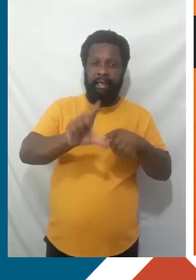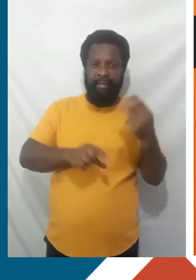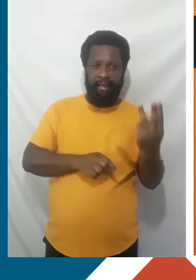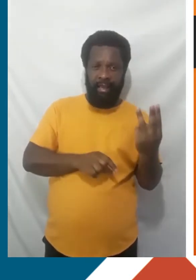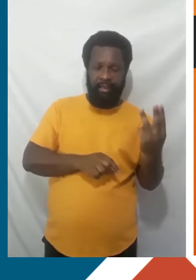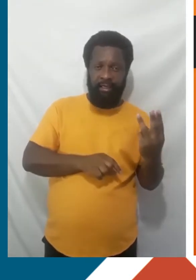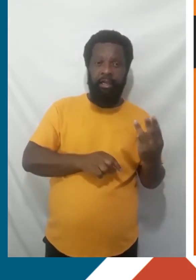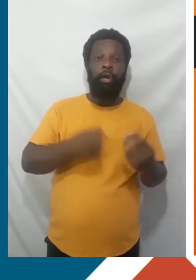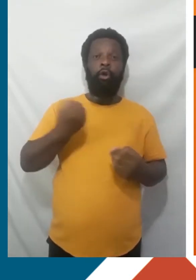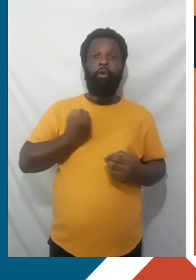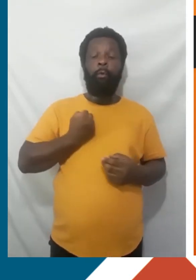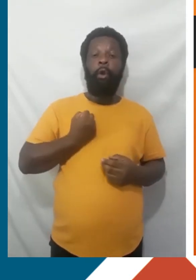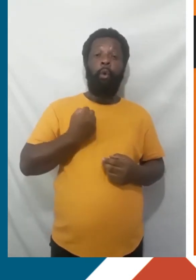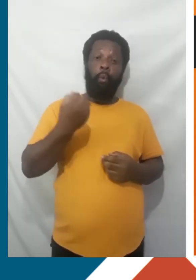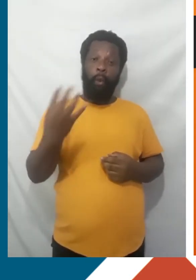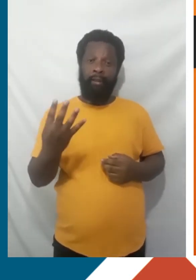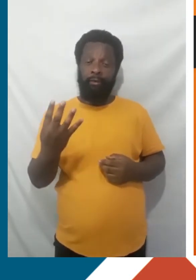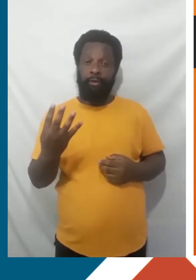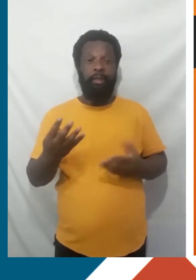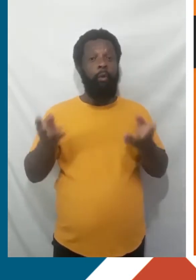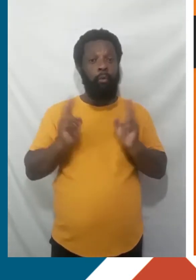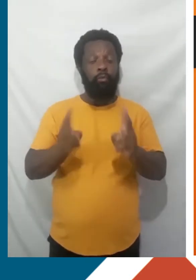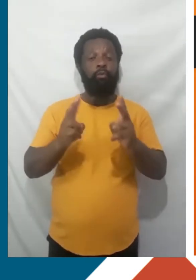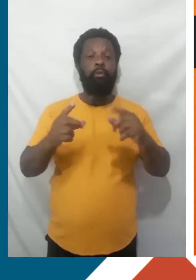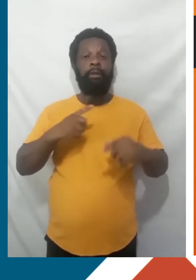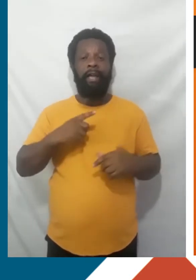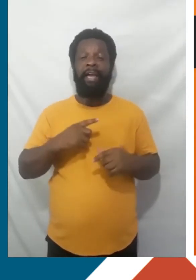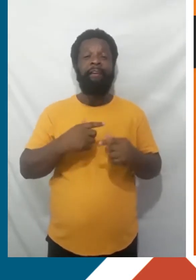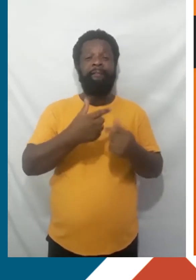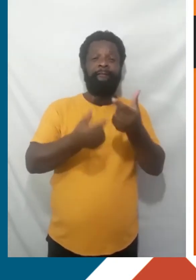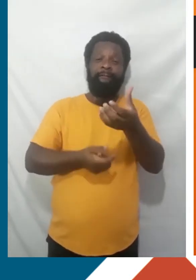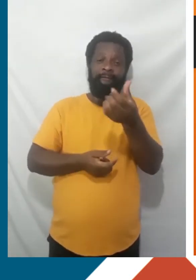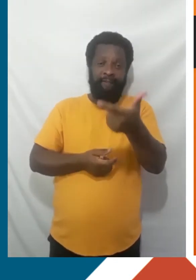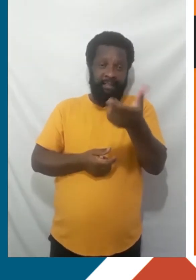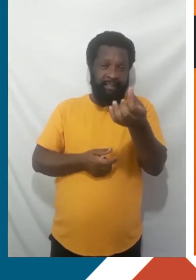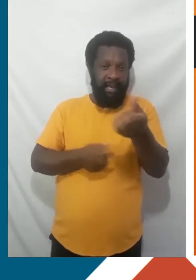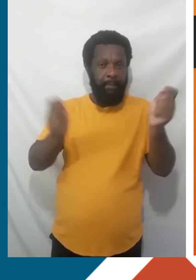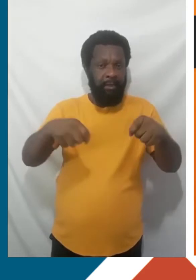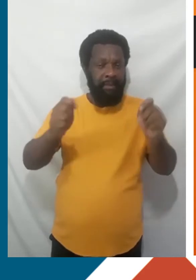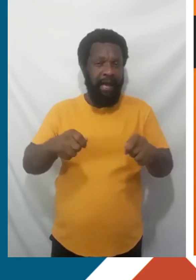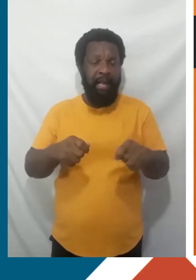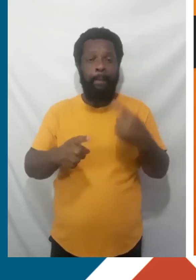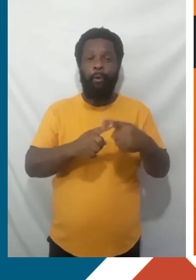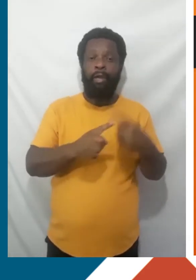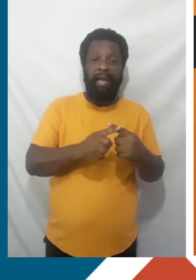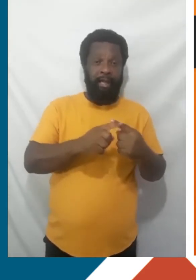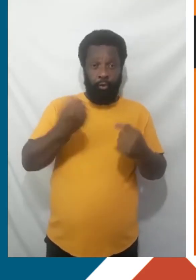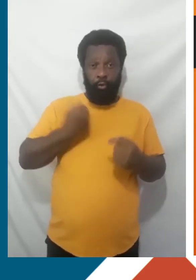ou seja, para cada letra continuamos a ter 26 possibilidades, e para cada